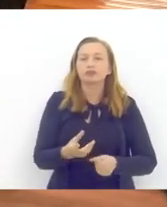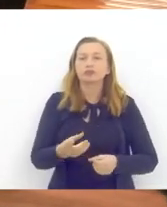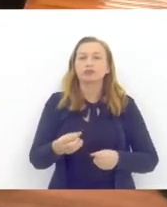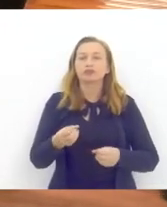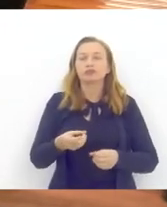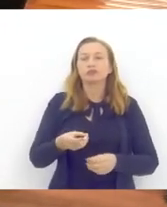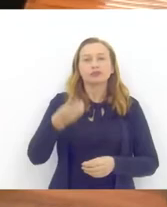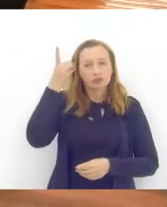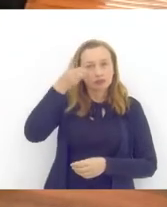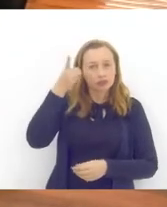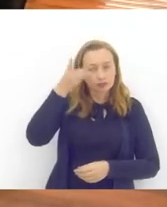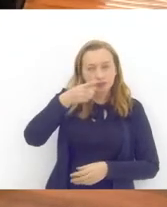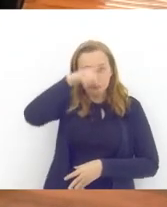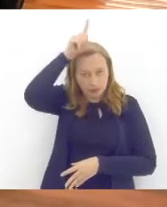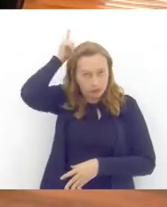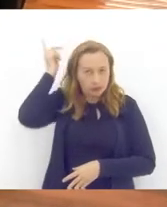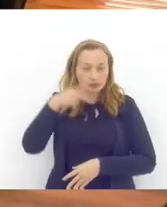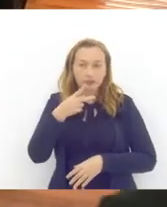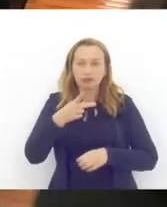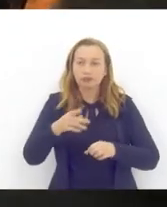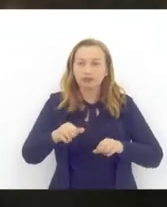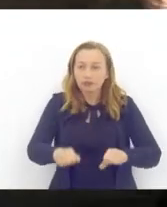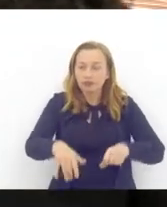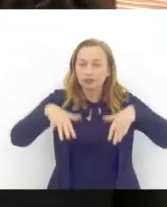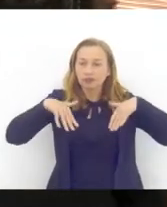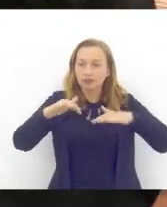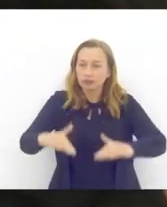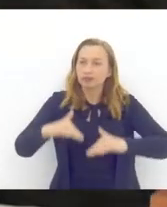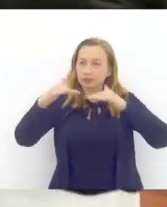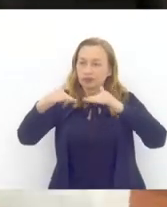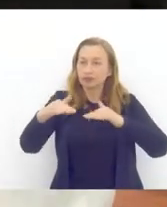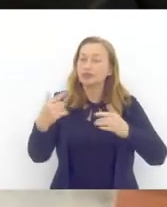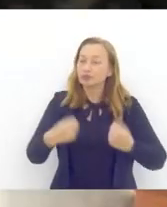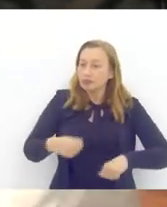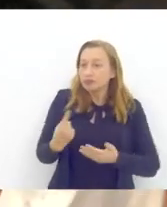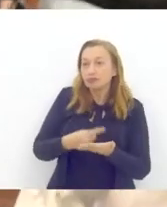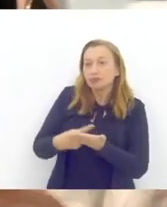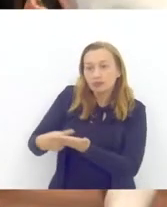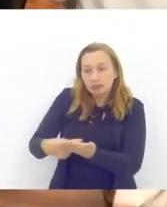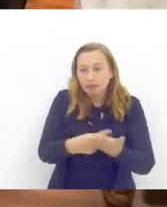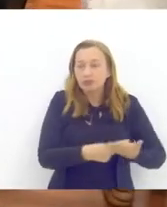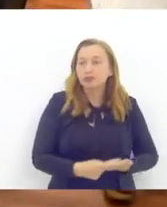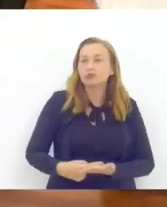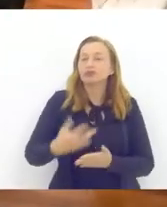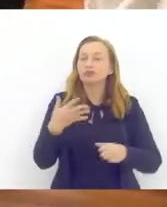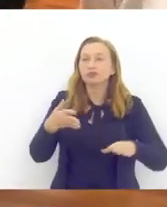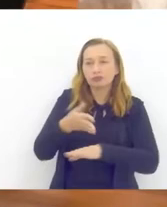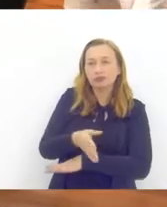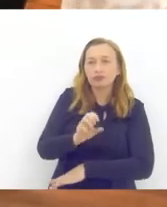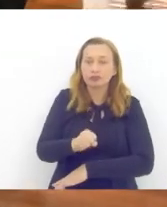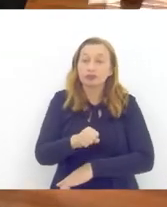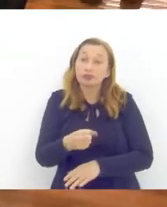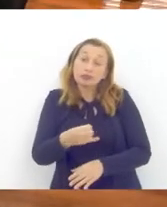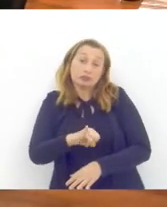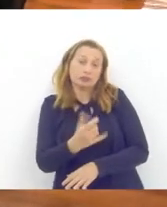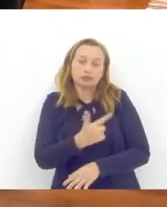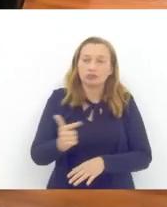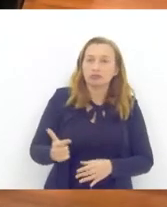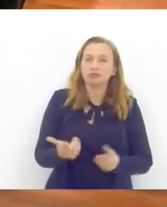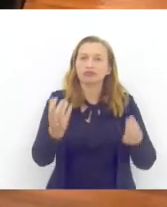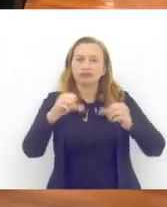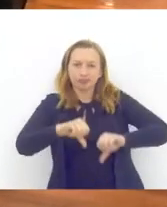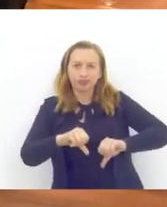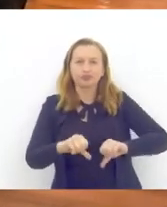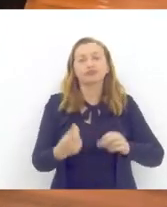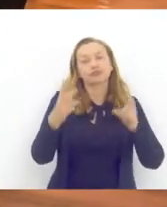soberano. Se a gente não chegar a um acordo, uma votação com divergência num cenário, numa matéria dessa natureza, é o pior assunto que pode ter.